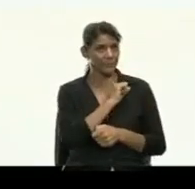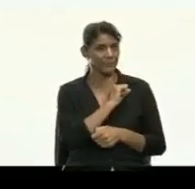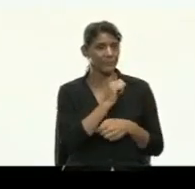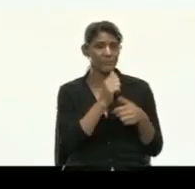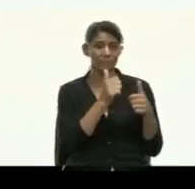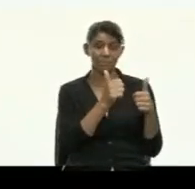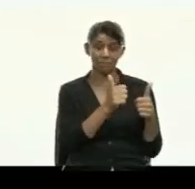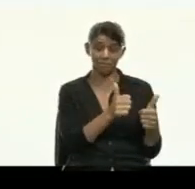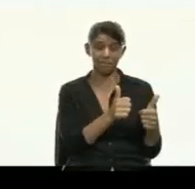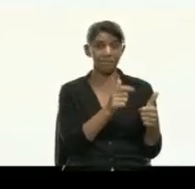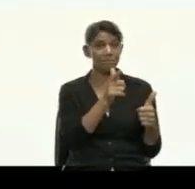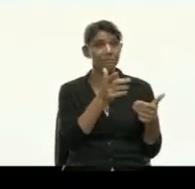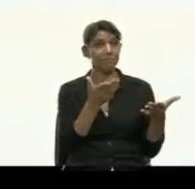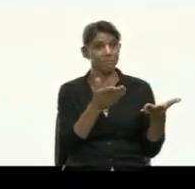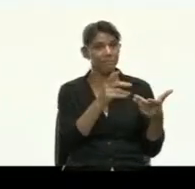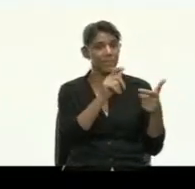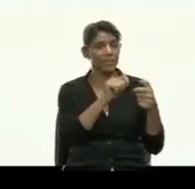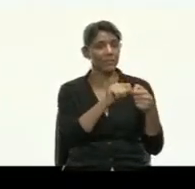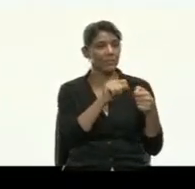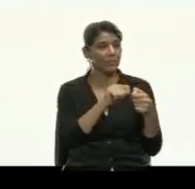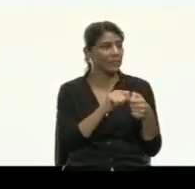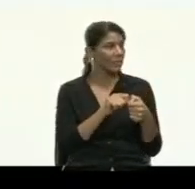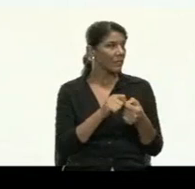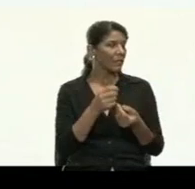bem. Então, aí o que você vai fazer? Agora,